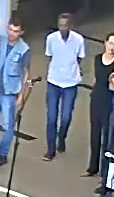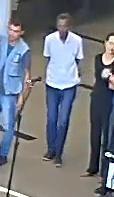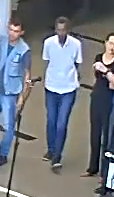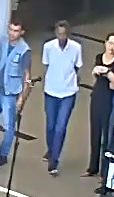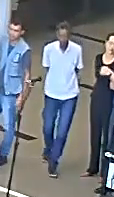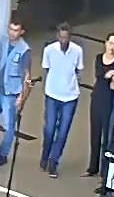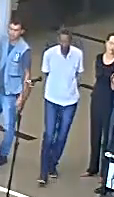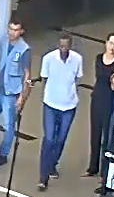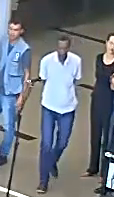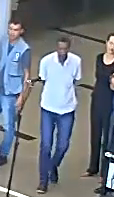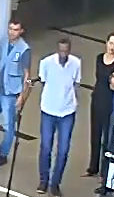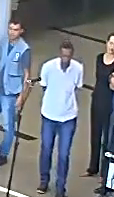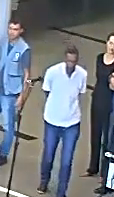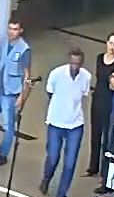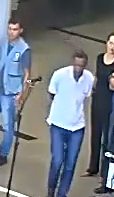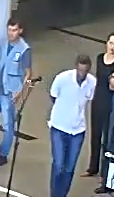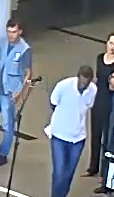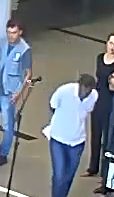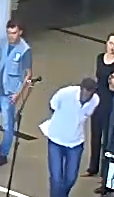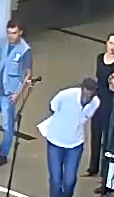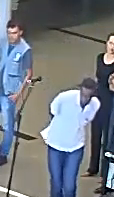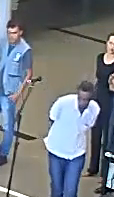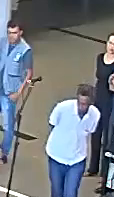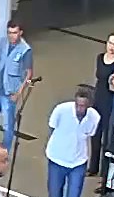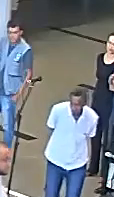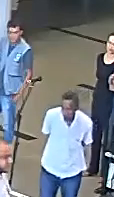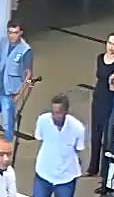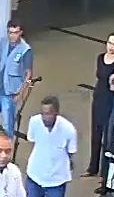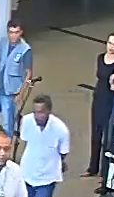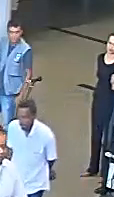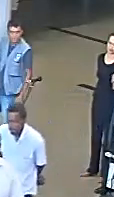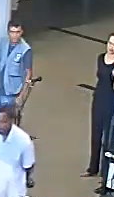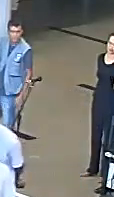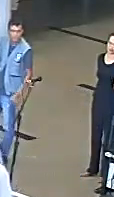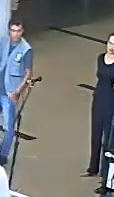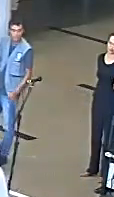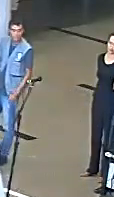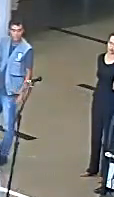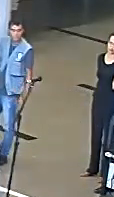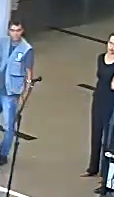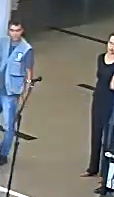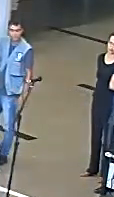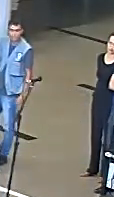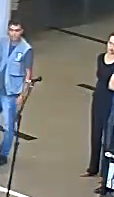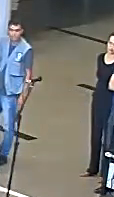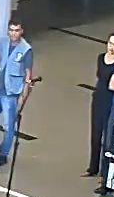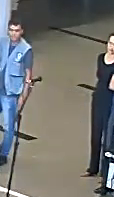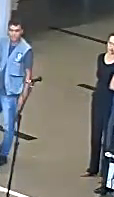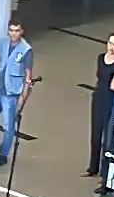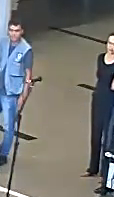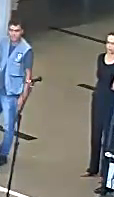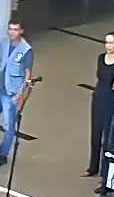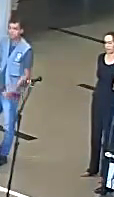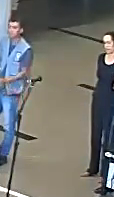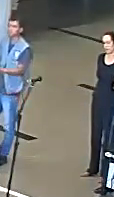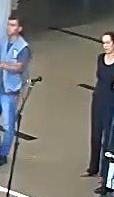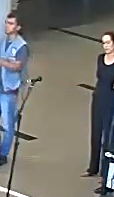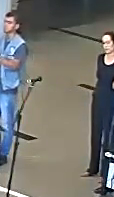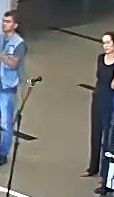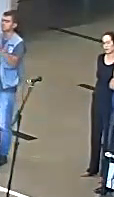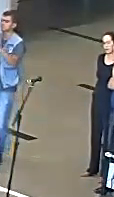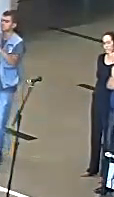Vilma passa a palavra para o José Maia dos Santos José Maia de onde José Maia Você pode falar para